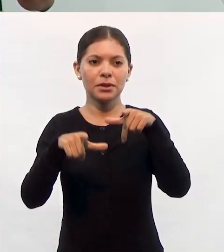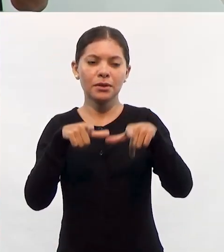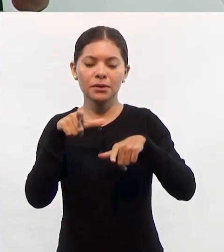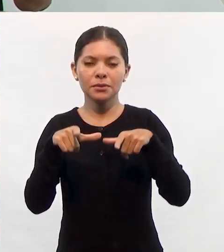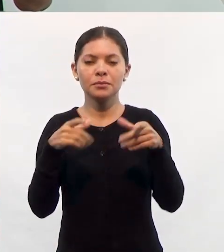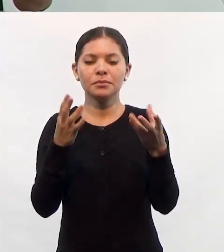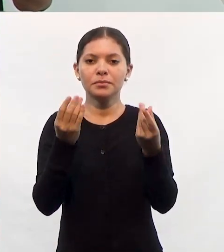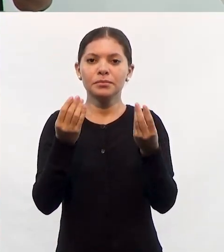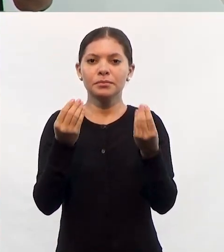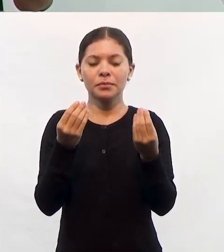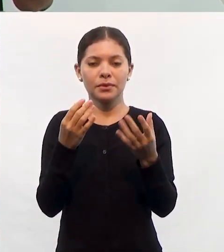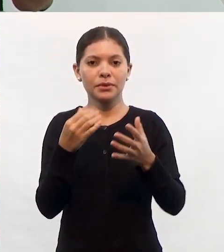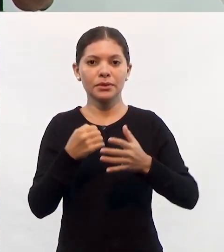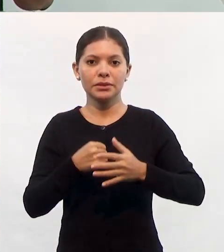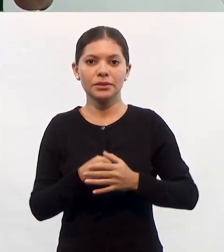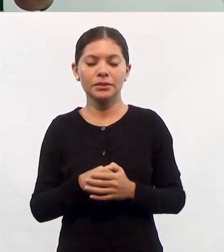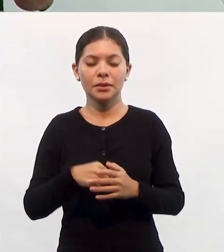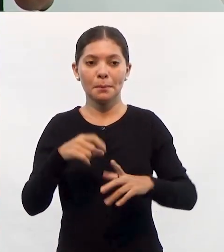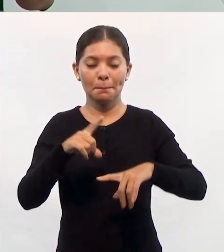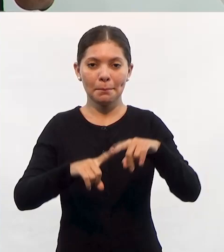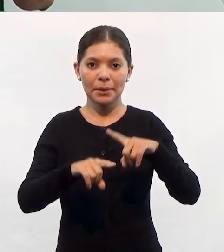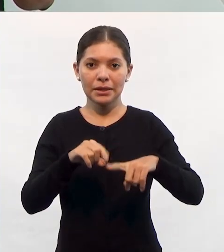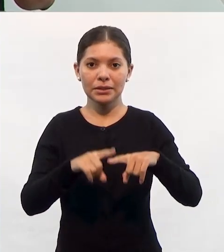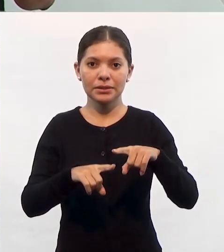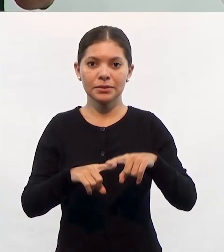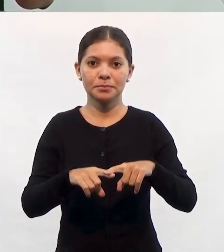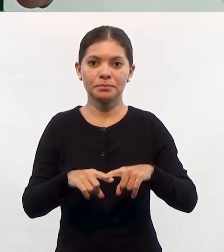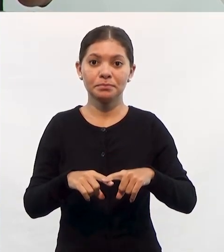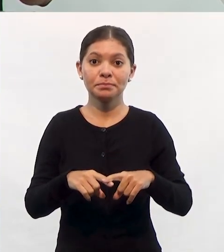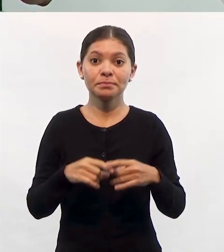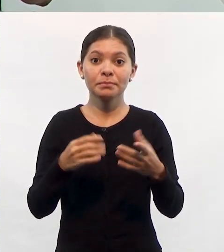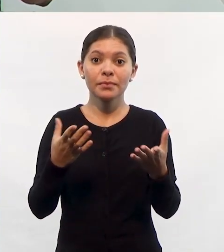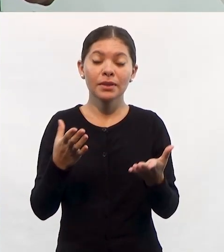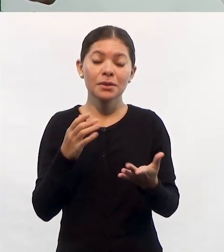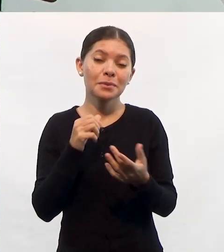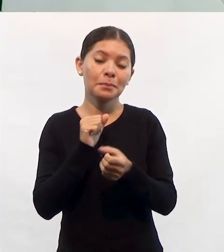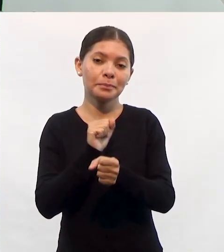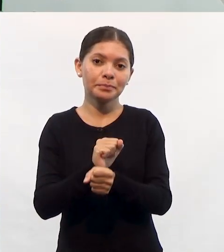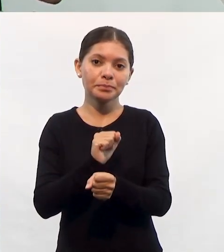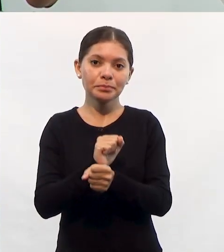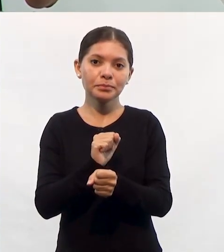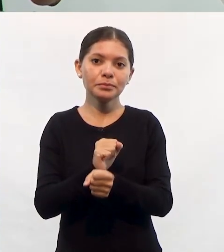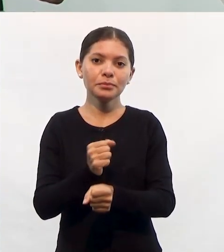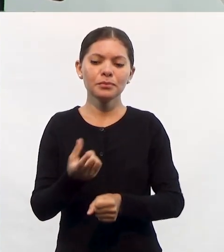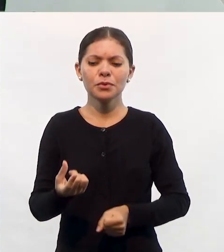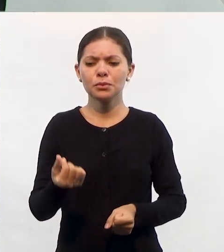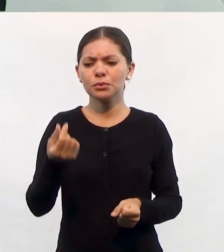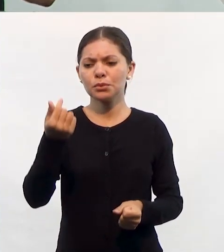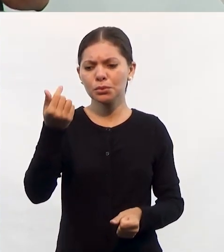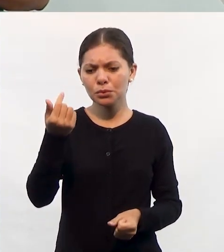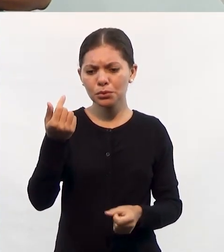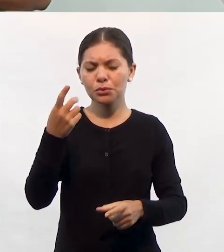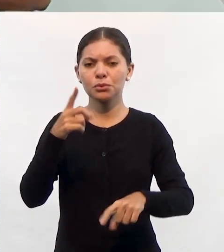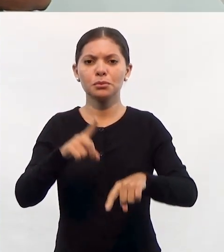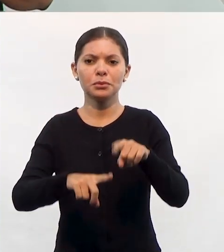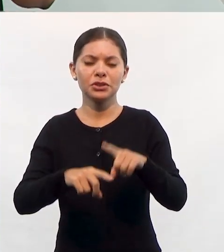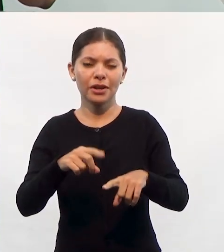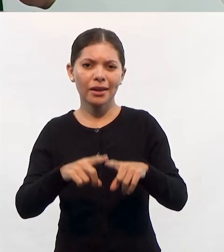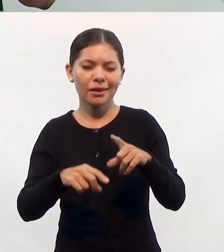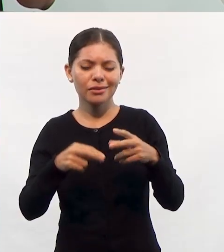trabalhando Então se ela parar é aquele curso de máquinas de